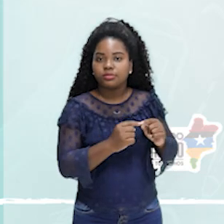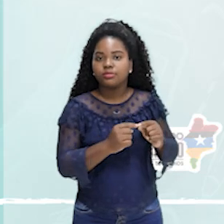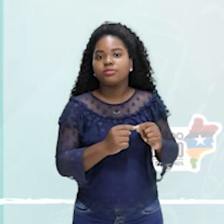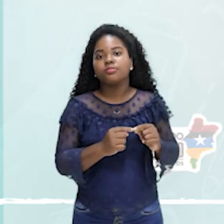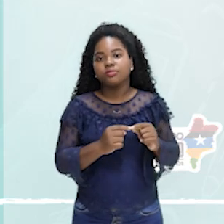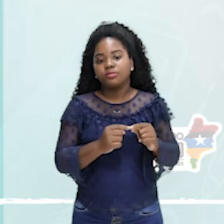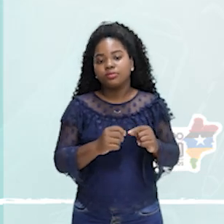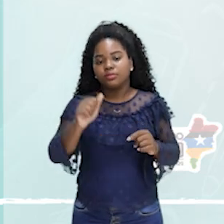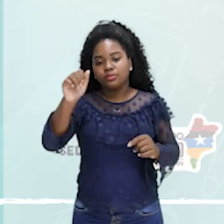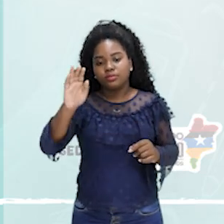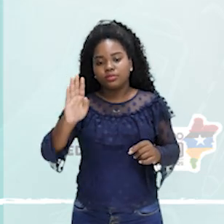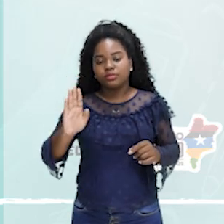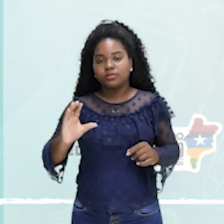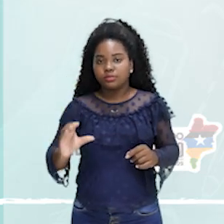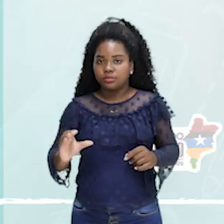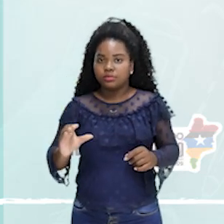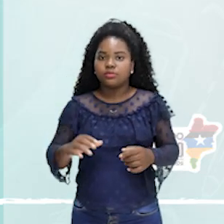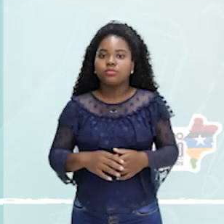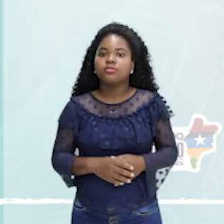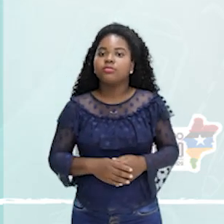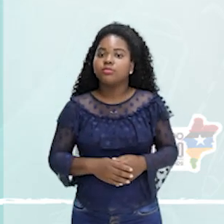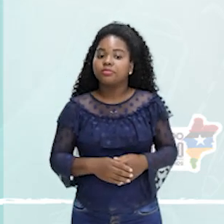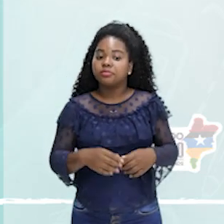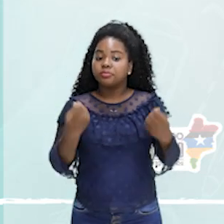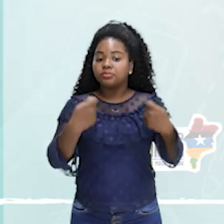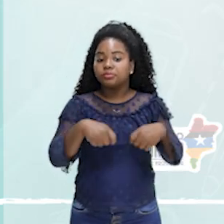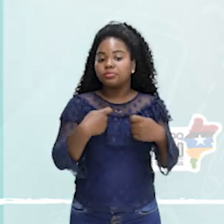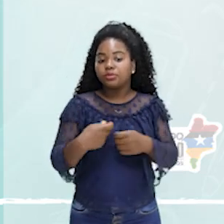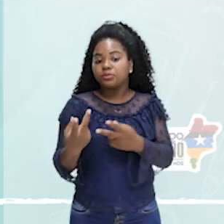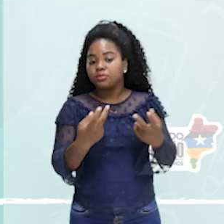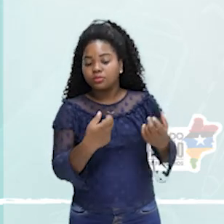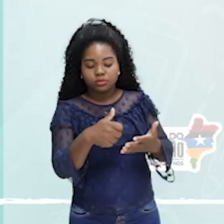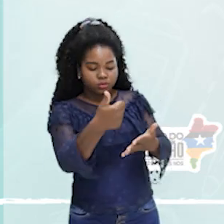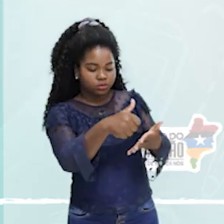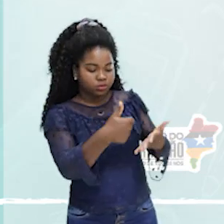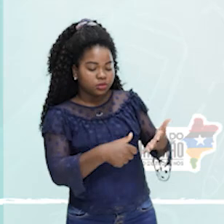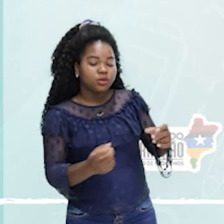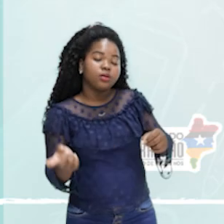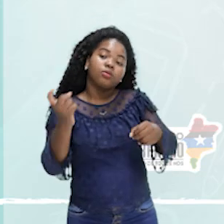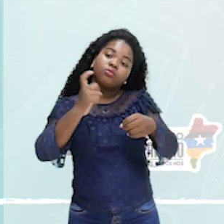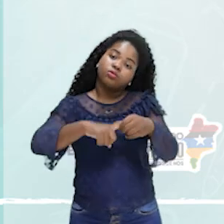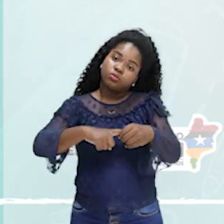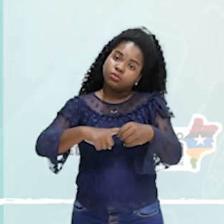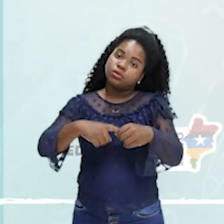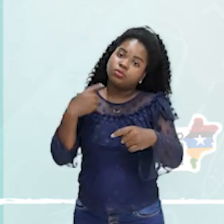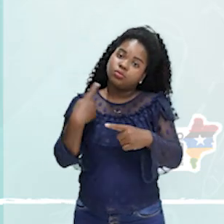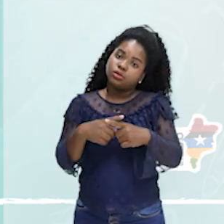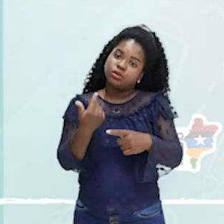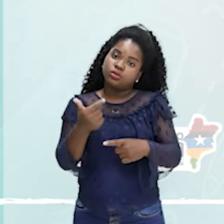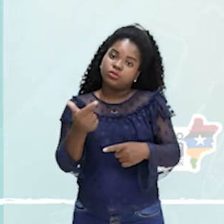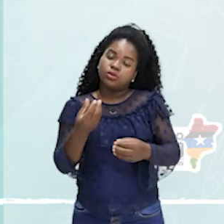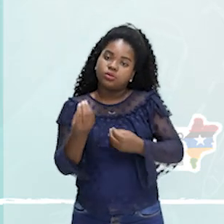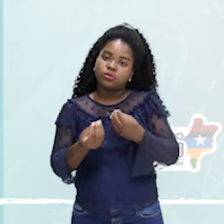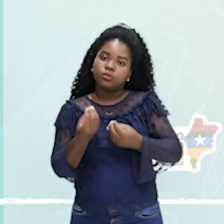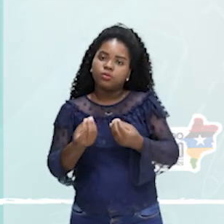a marcá-las de cara. Por isso que você tem que ler e observar, tá? Eu estou voltando, porque não tem como você